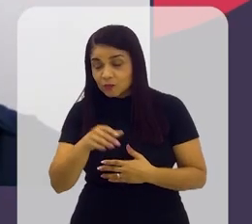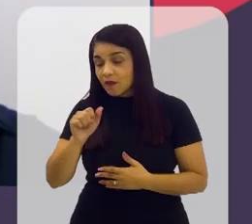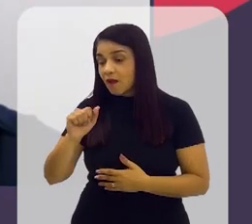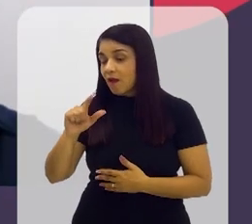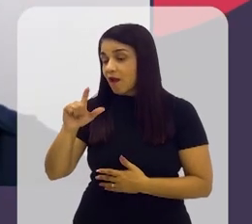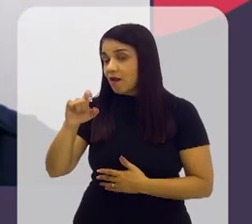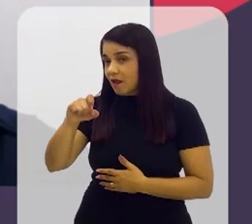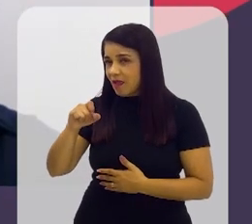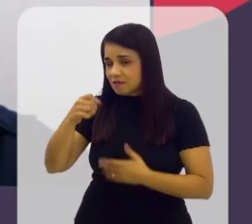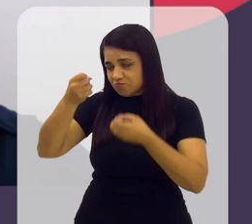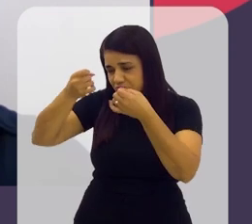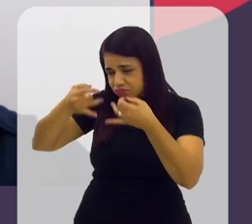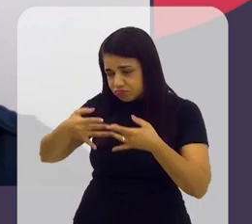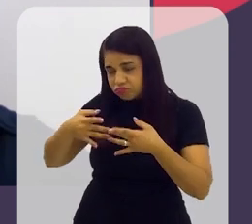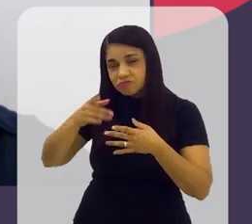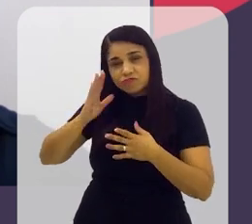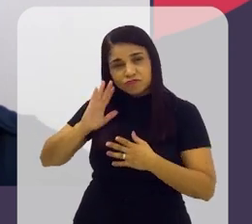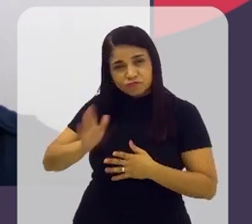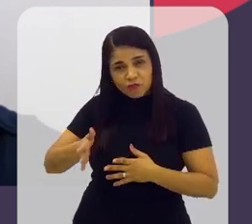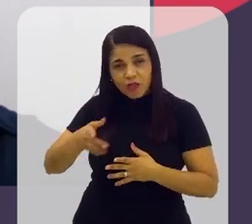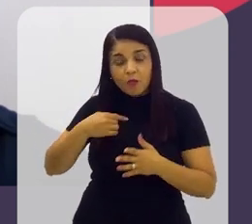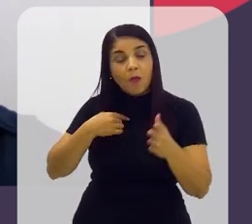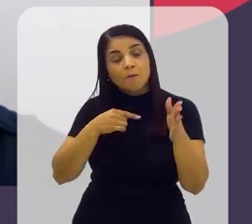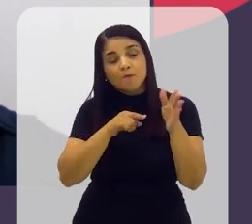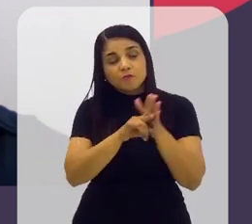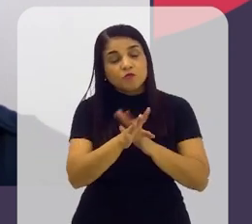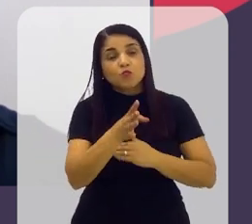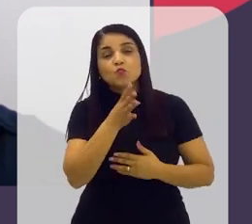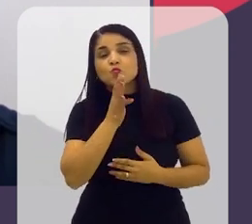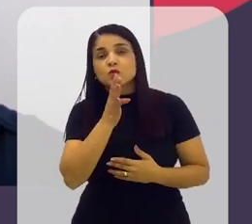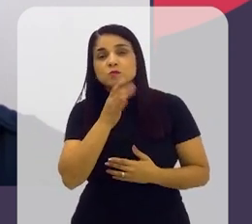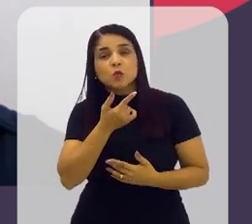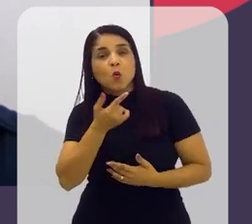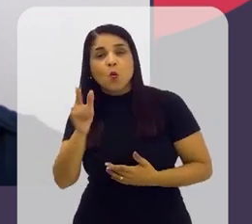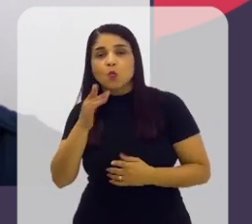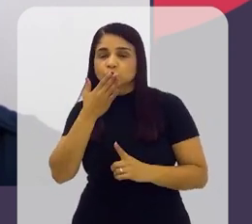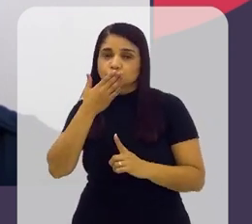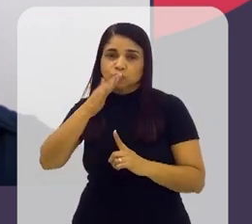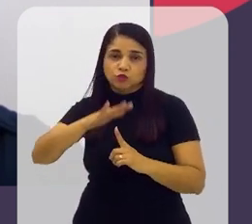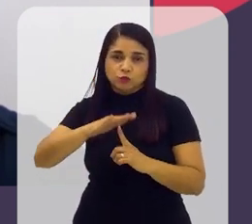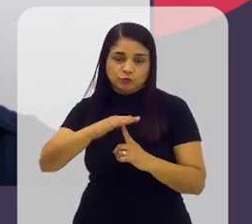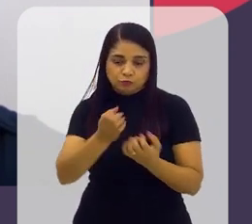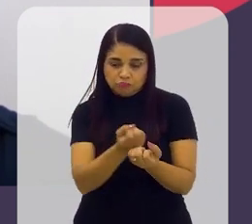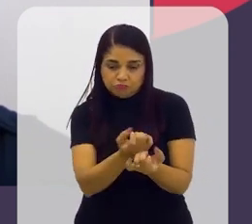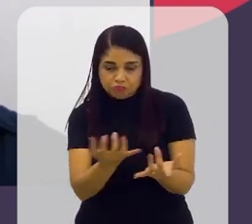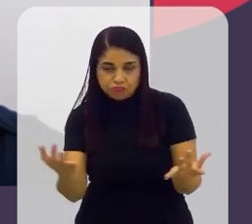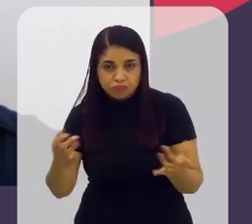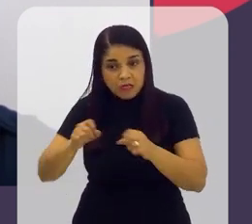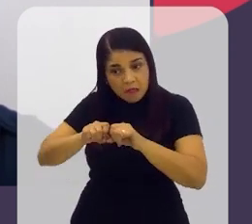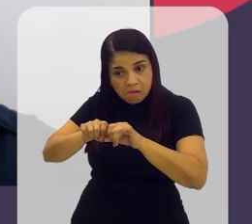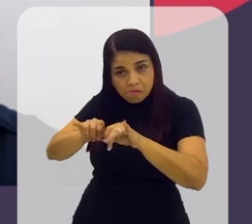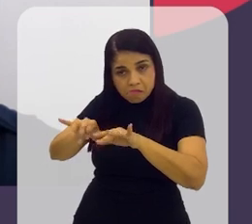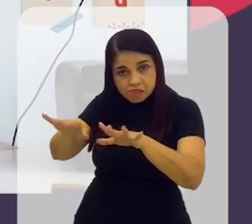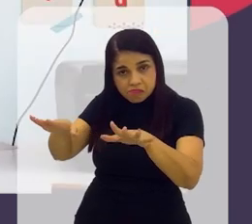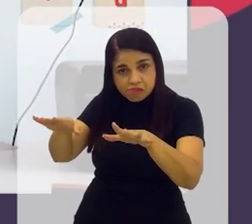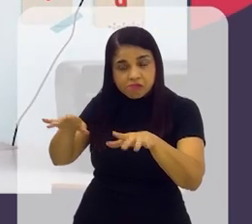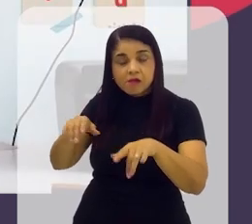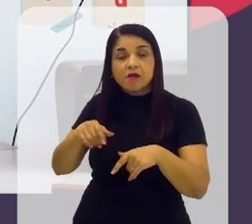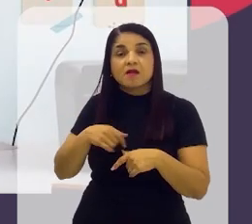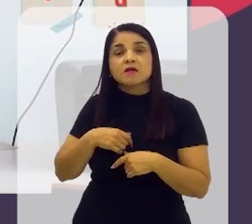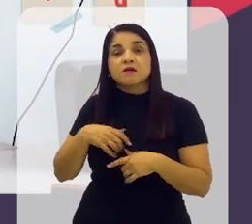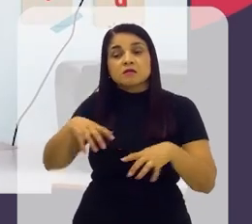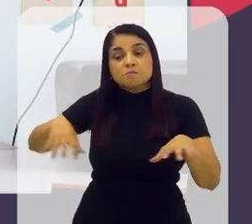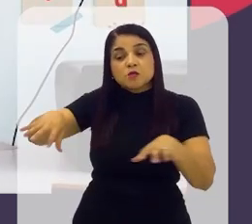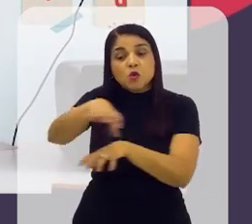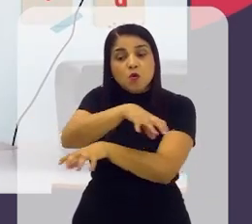o Alex já falou bastante, né? Eu ia perguntar se vocês têm conhecimento de outras espécies que também estão se espalhando por